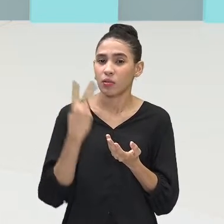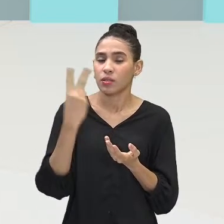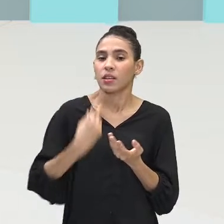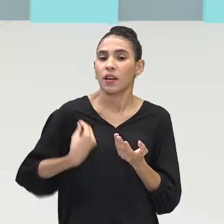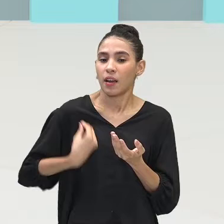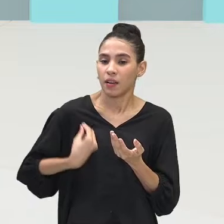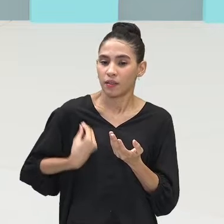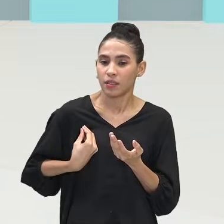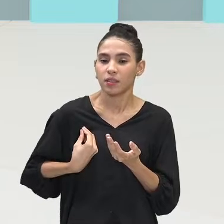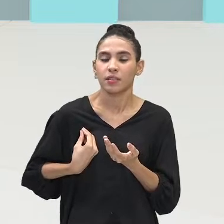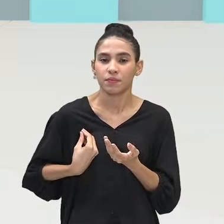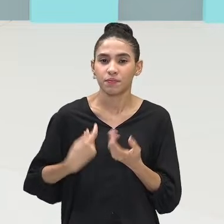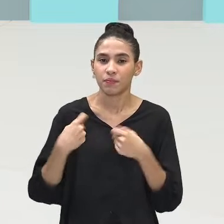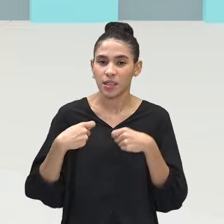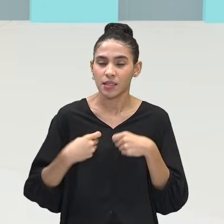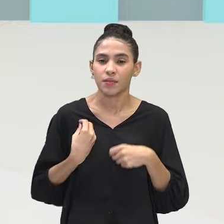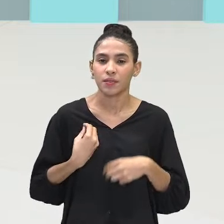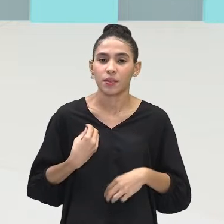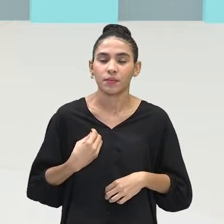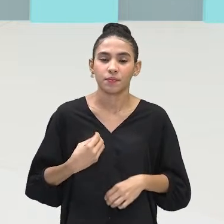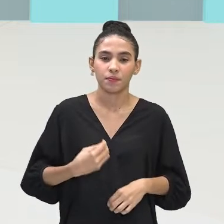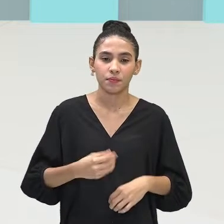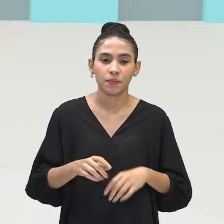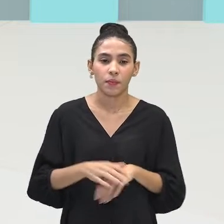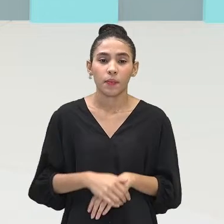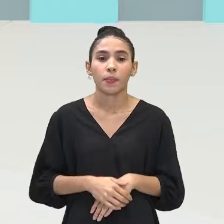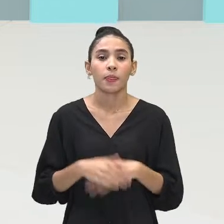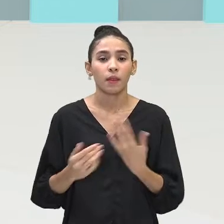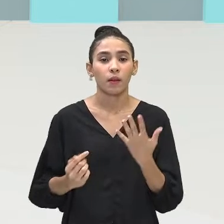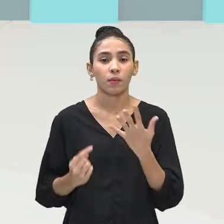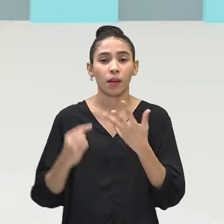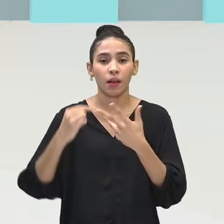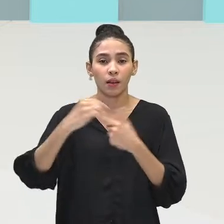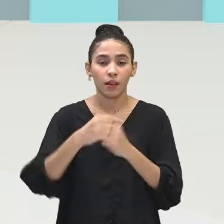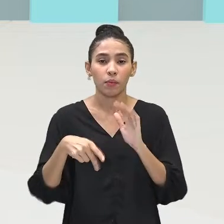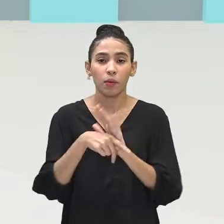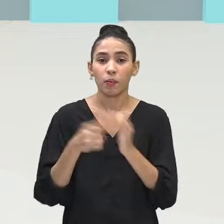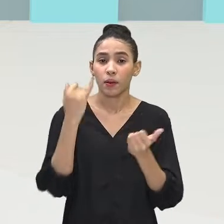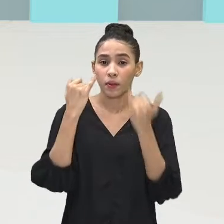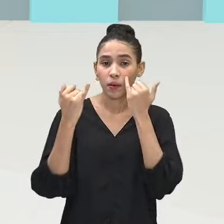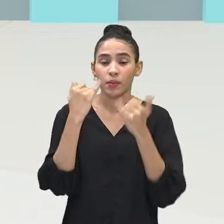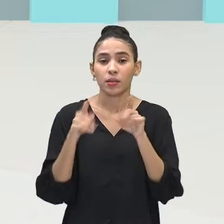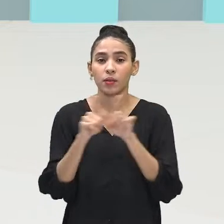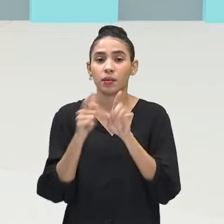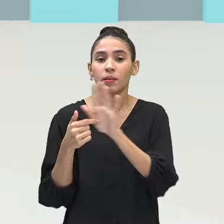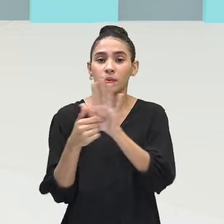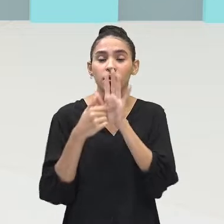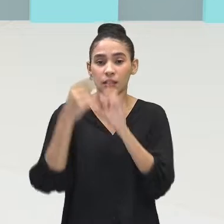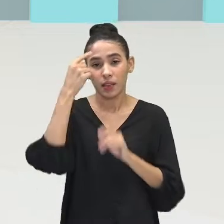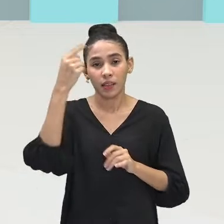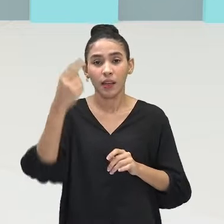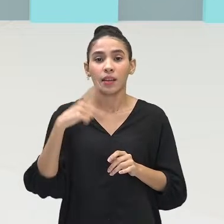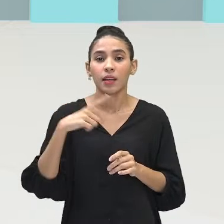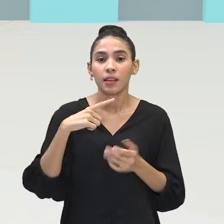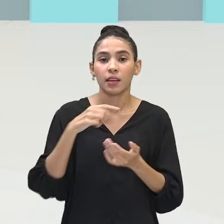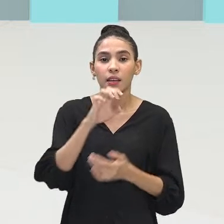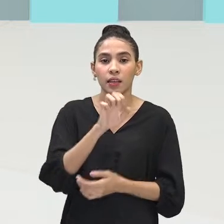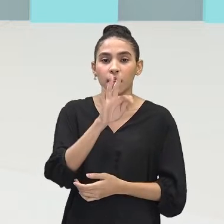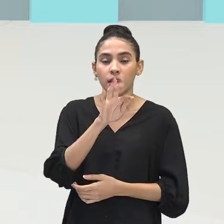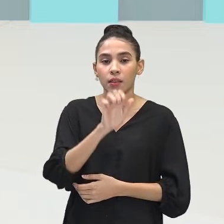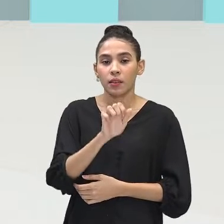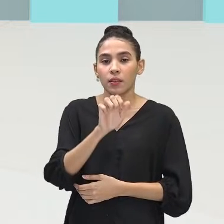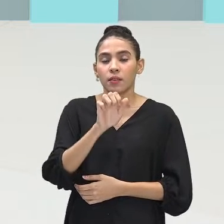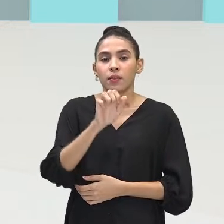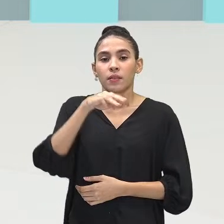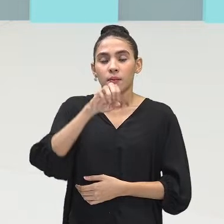vida como de fato deve ser vivida. Sabendo dessas informações e trazendo essa ideia de que existe a efemeridade da vida, que eu